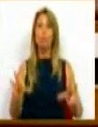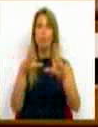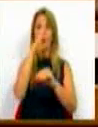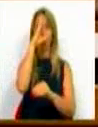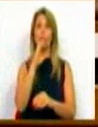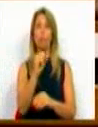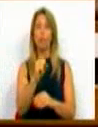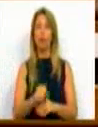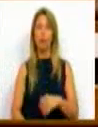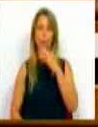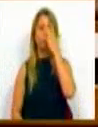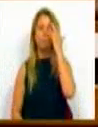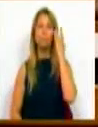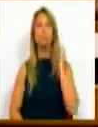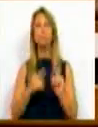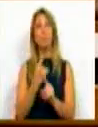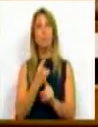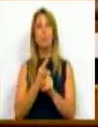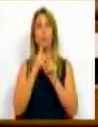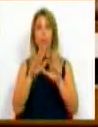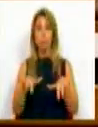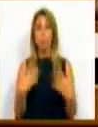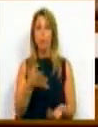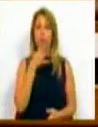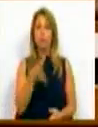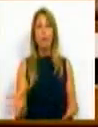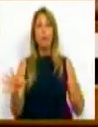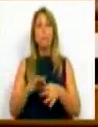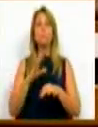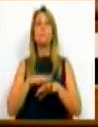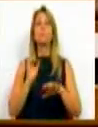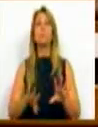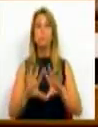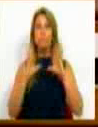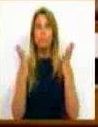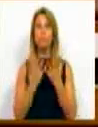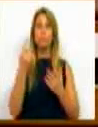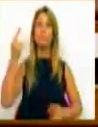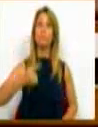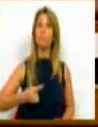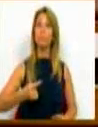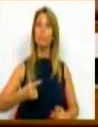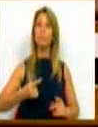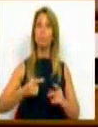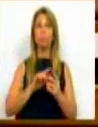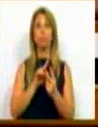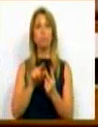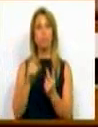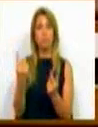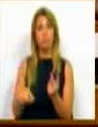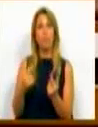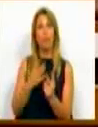governo. O mesmo se pode dizer em relação à generalidade das obrigações bilaterais